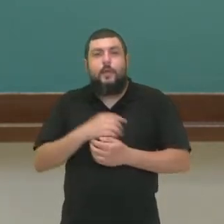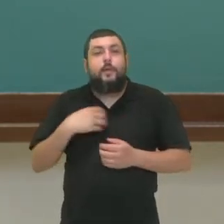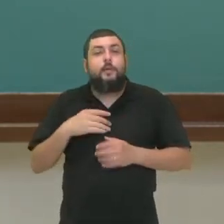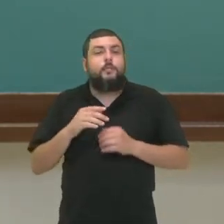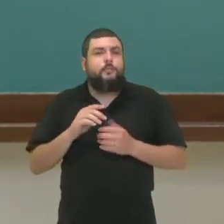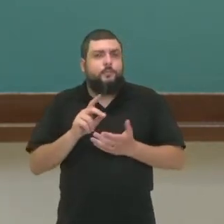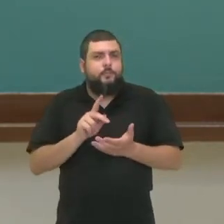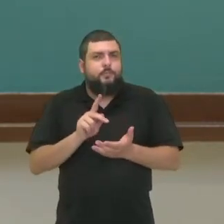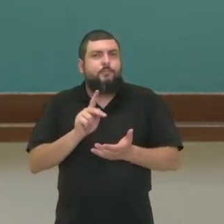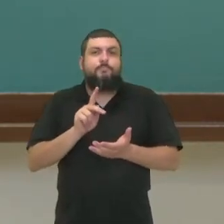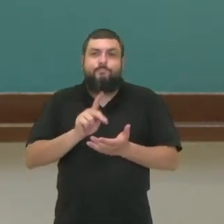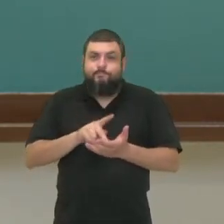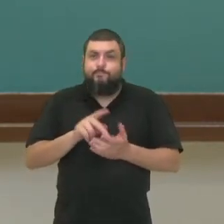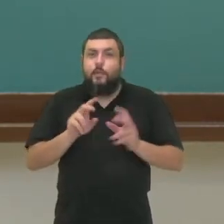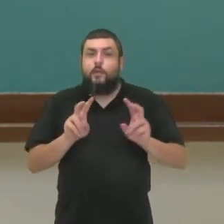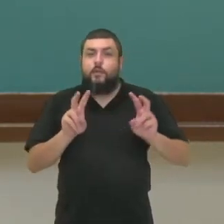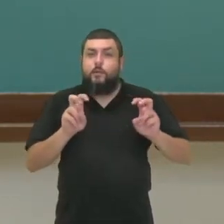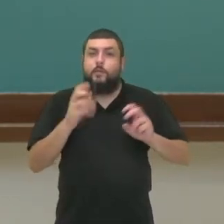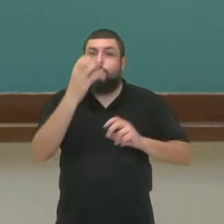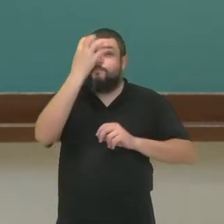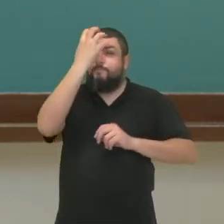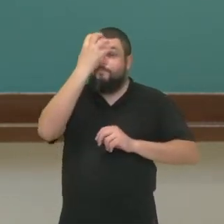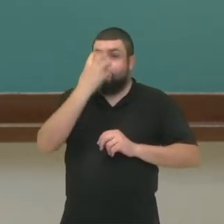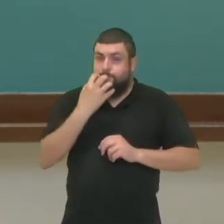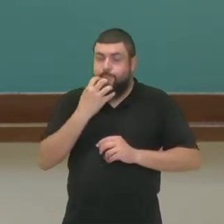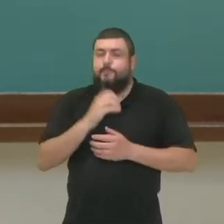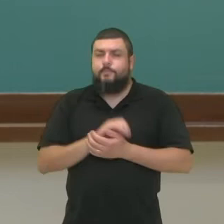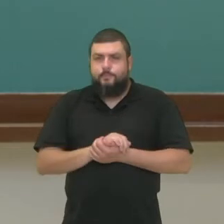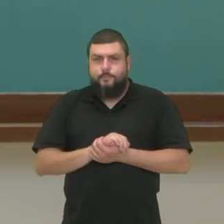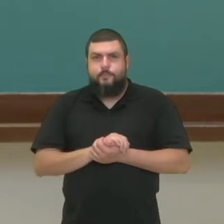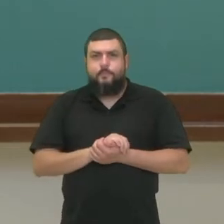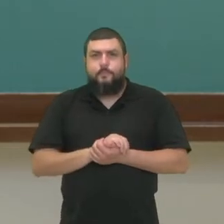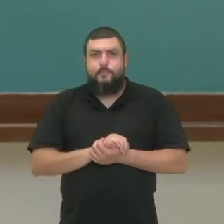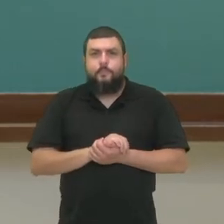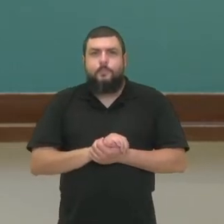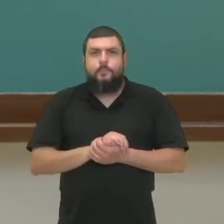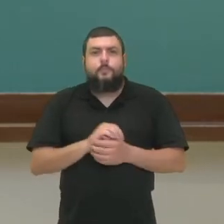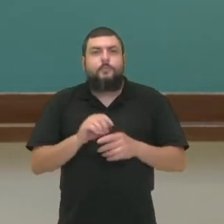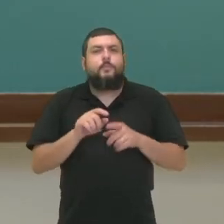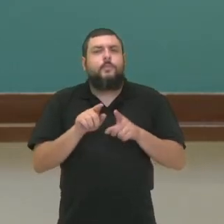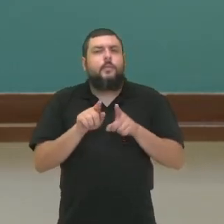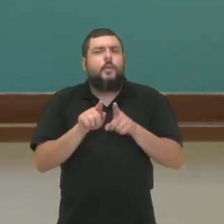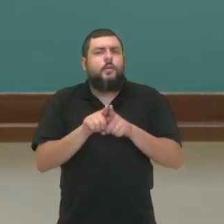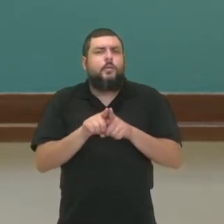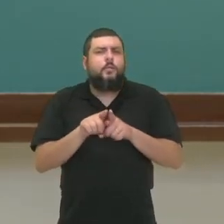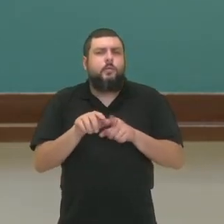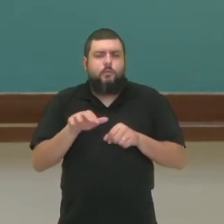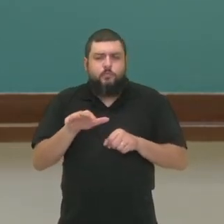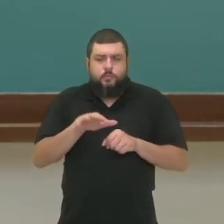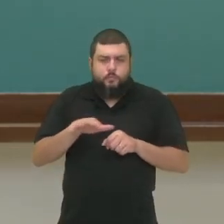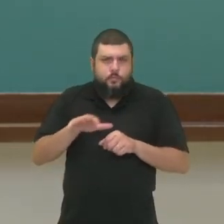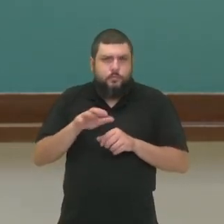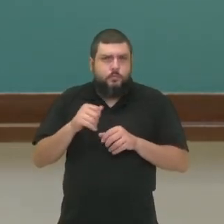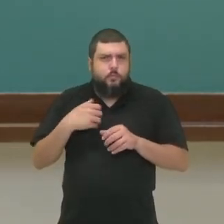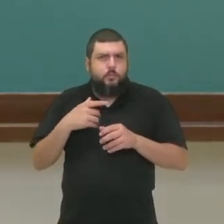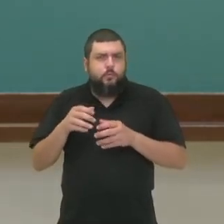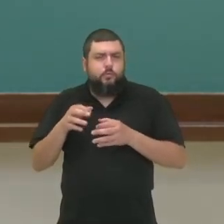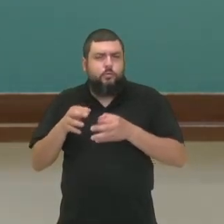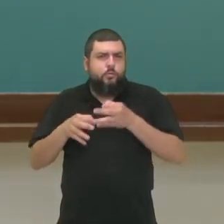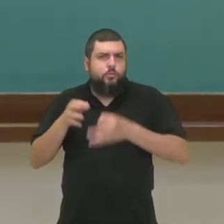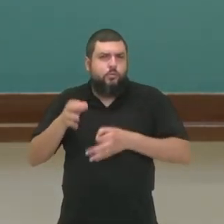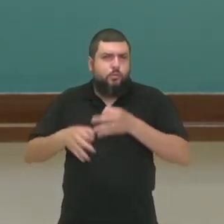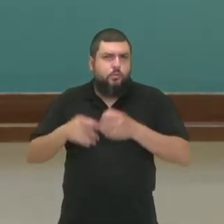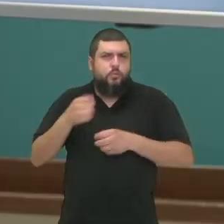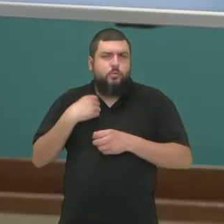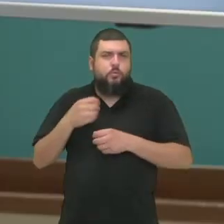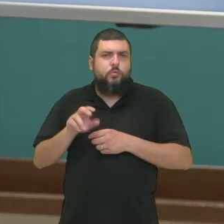aí, na verdade, nós estamos falando de um tema bem sério, na verdade. Inclusive no campo jurídico, que também é usado esse tema, mas